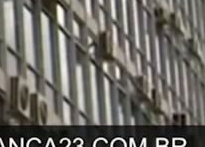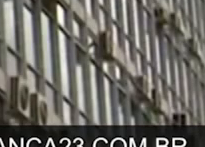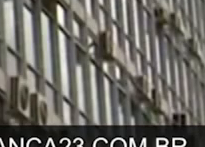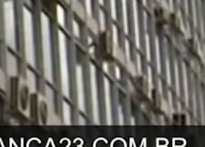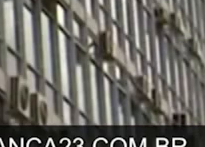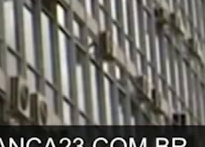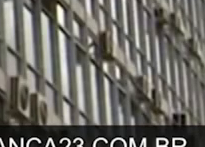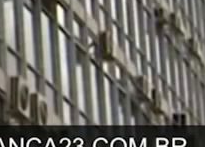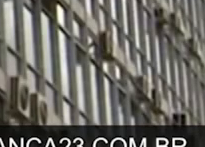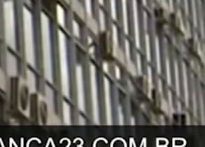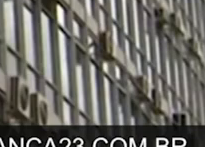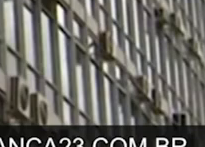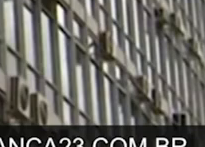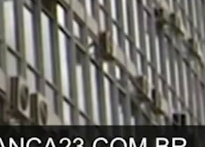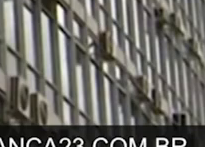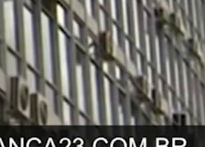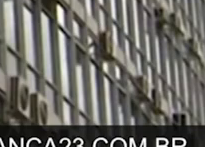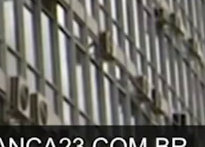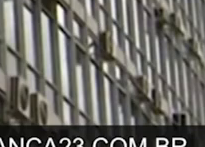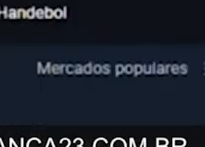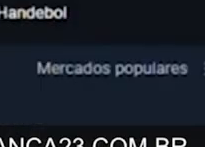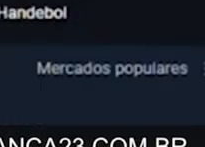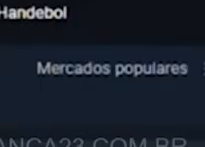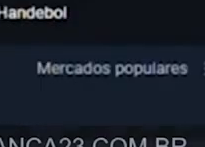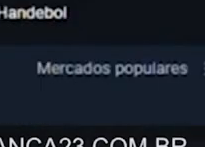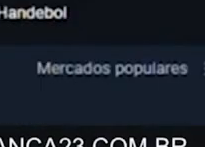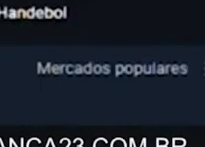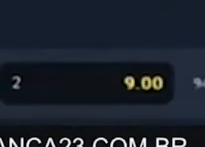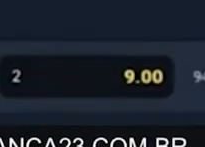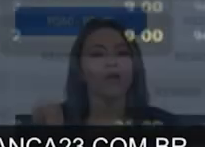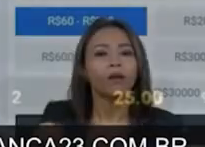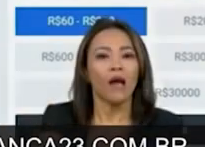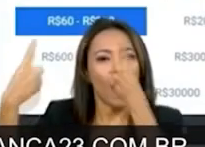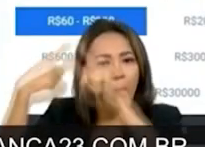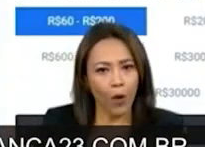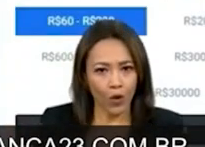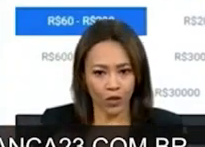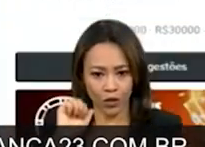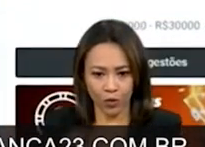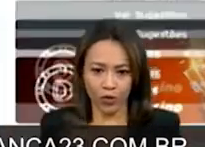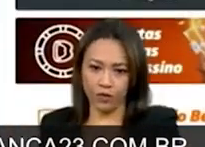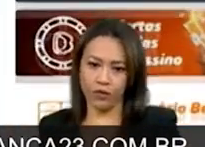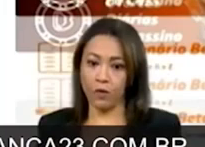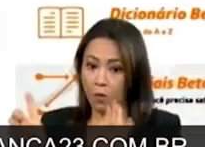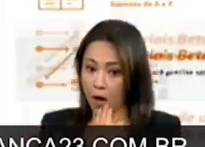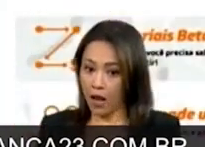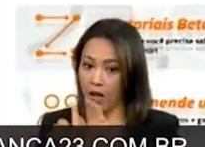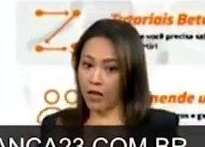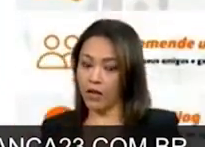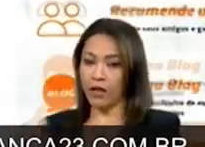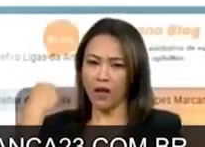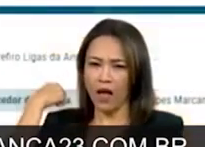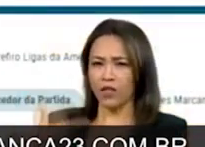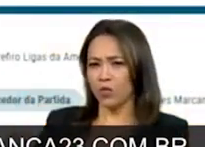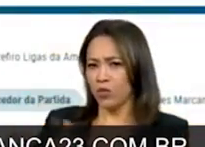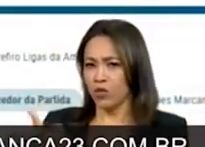eles podem ter aí menos fraudes. Vamos entender na reportagem. Uma lei de 2018 liberou o mercado de